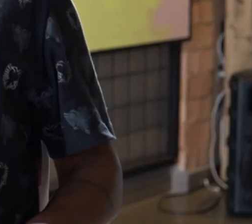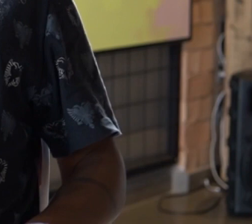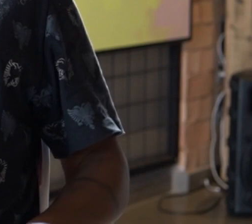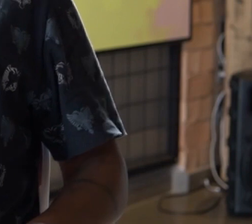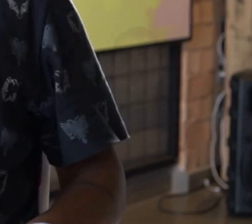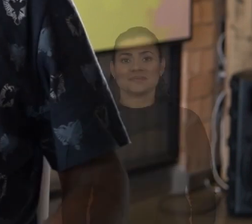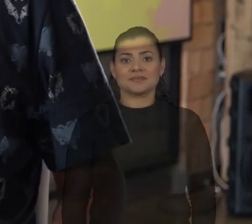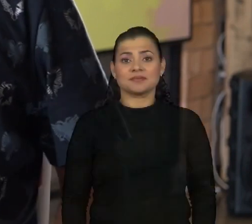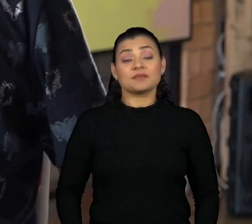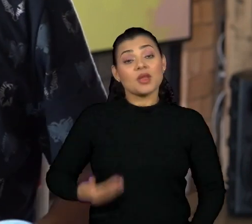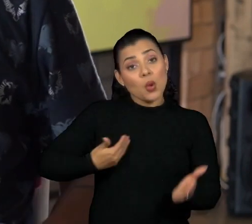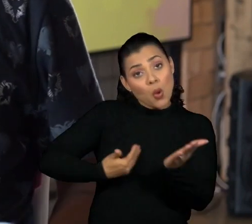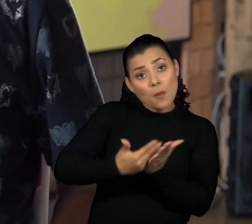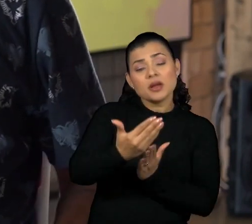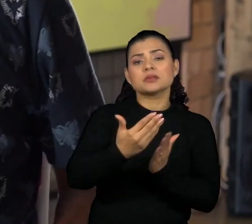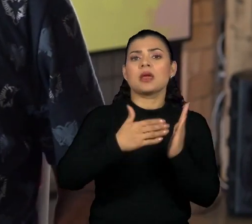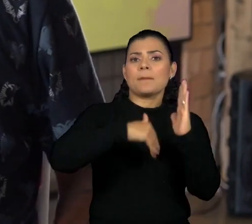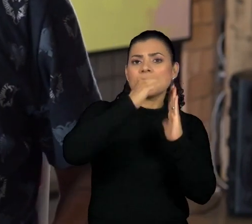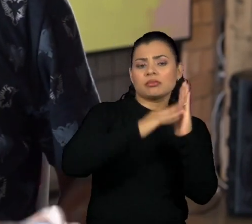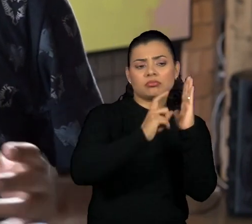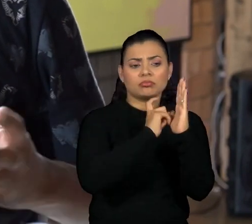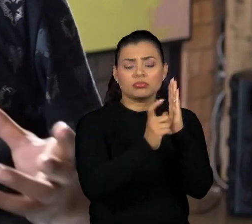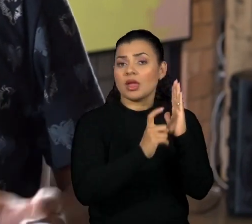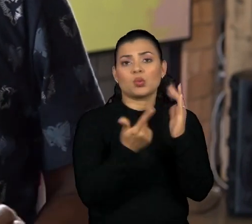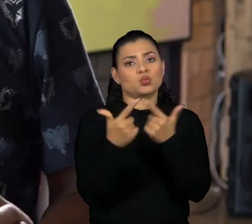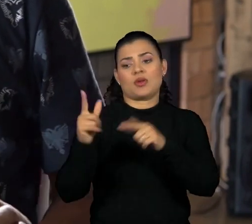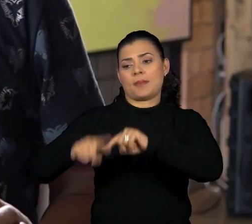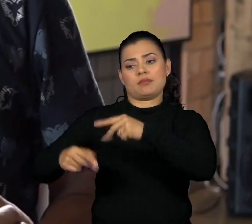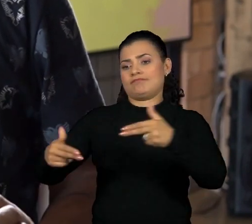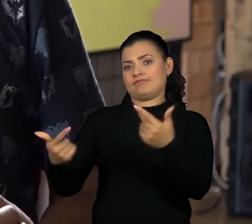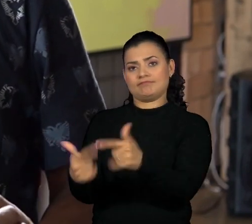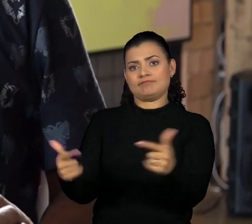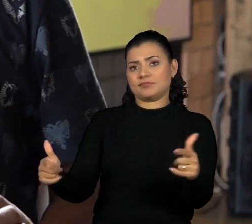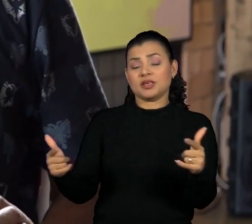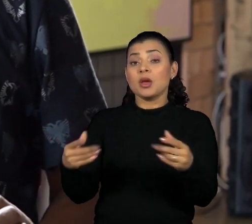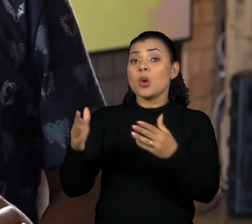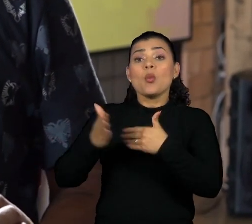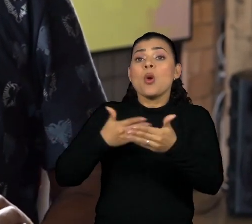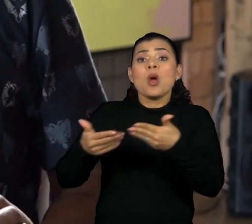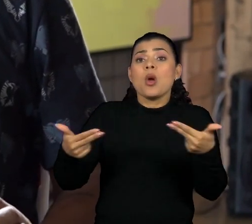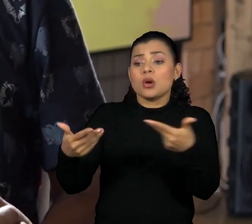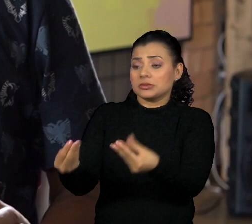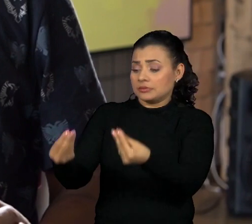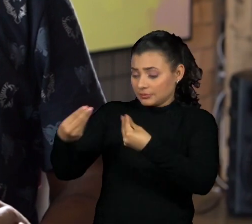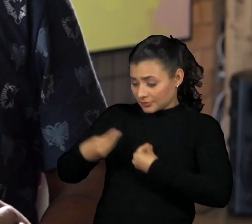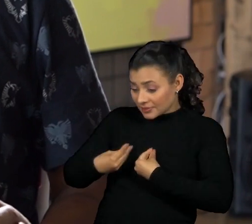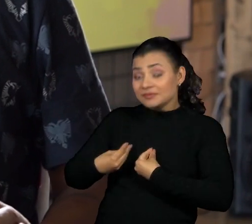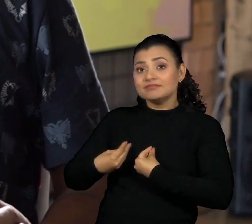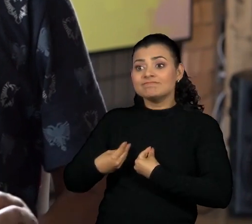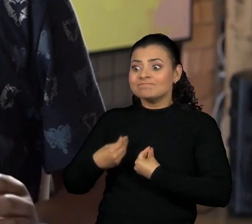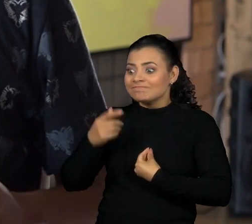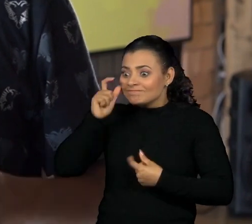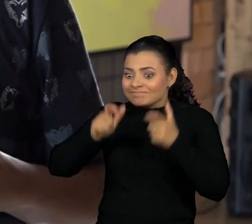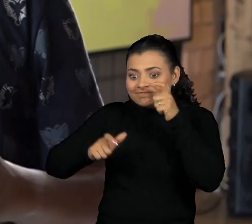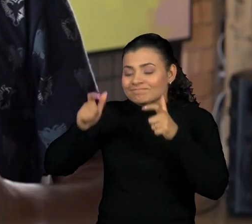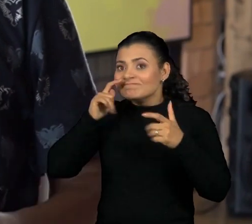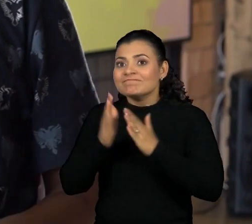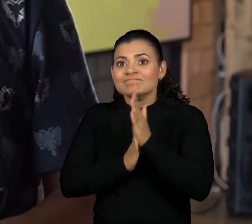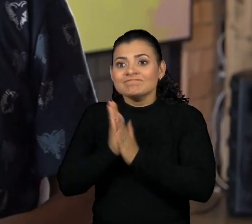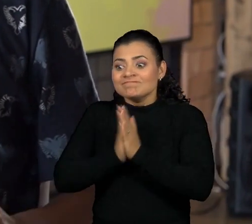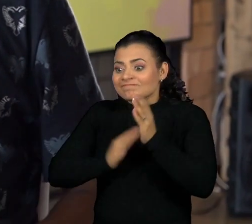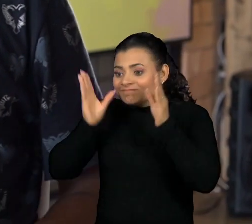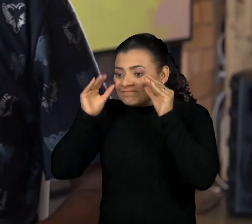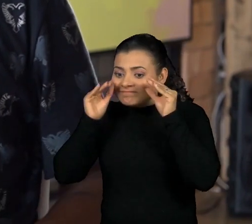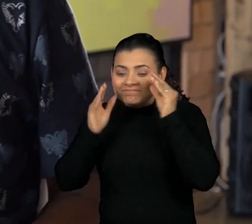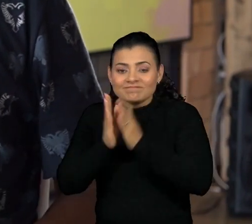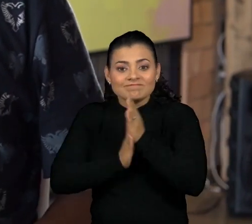Quando eu comecei a pintar, eu não tinha acesso a materiais, né? Então tudo que me era apresentado era muito instigante. E a partir dessa curiosidade eu